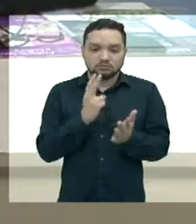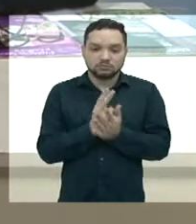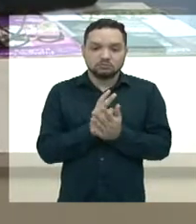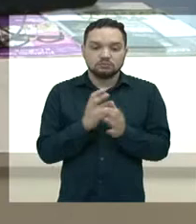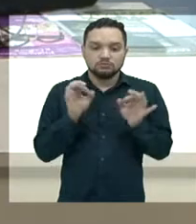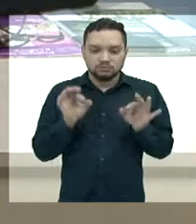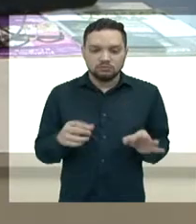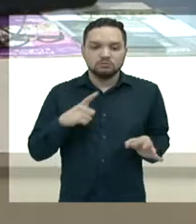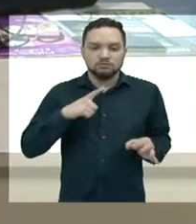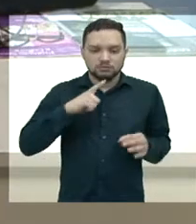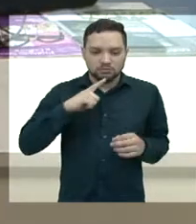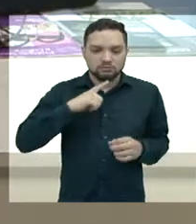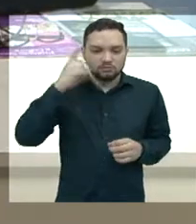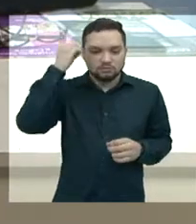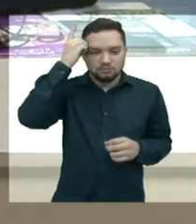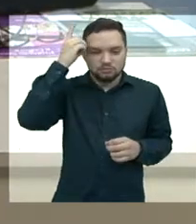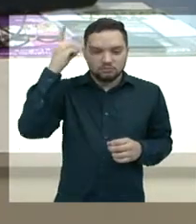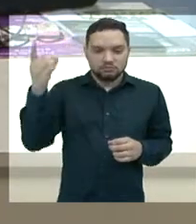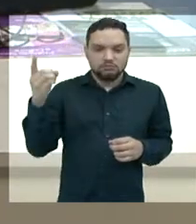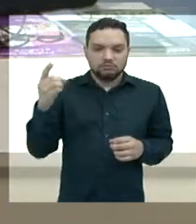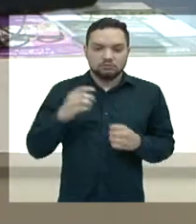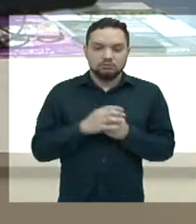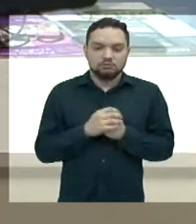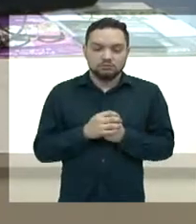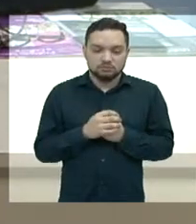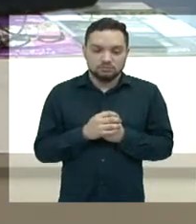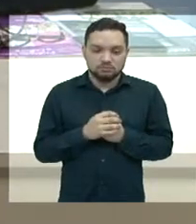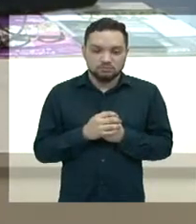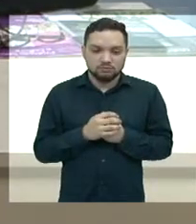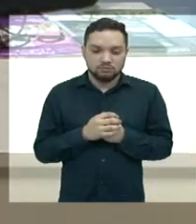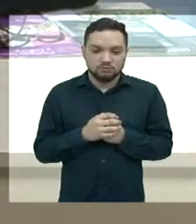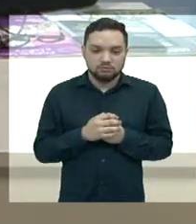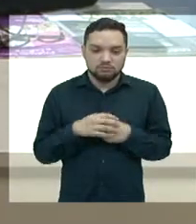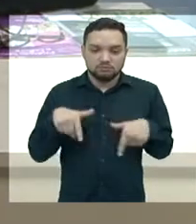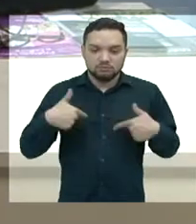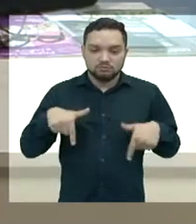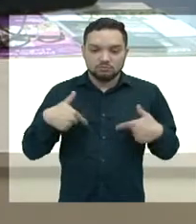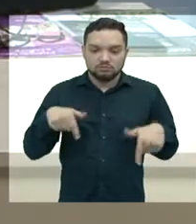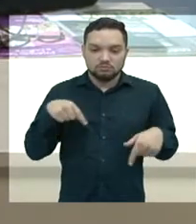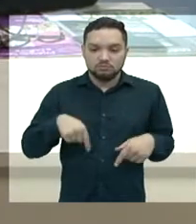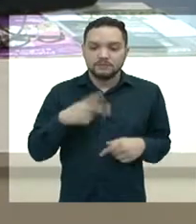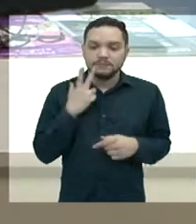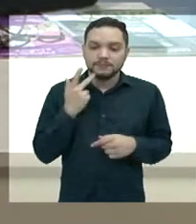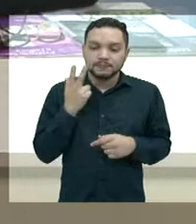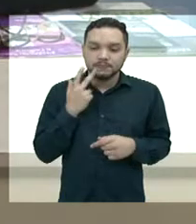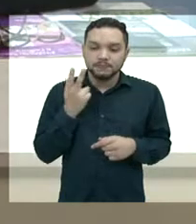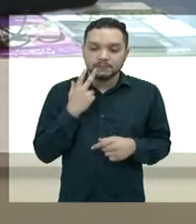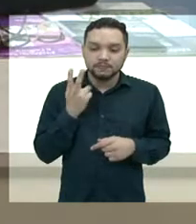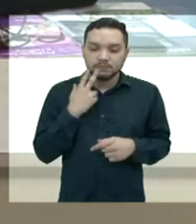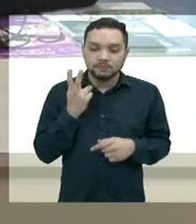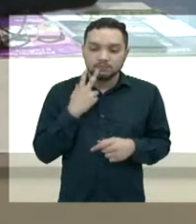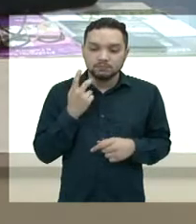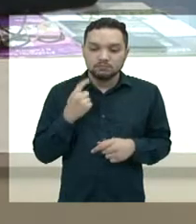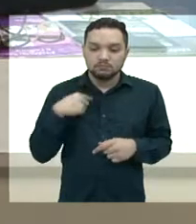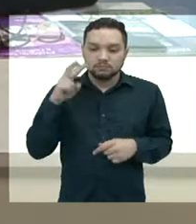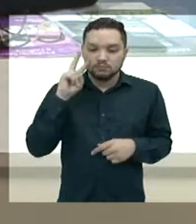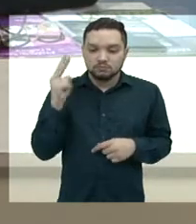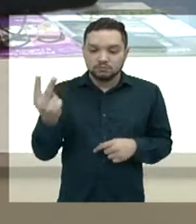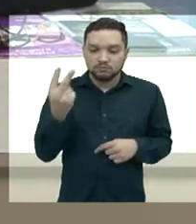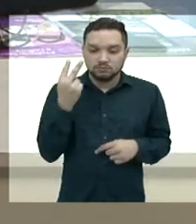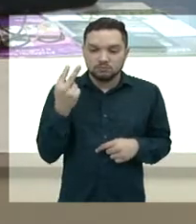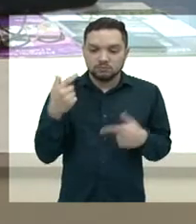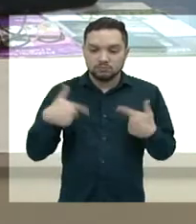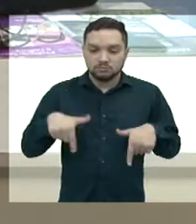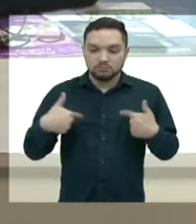votação, com uma boa capilaridade no município de Fortaleza, reconhecimento de um trabalho